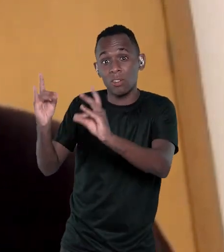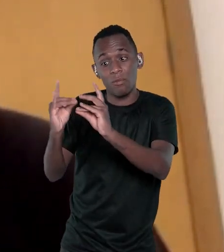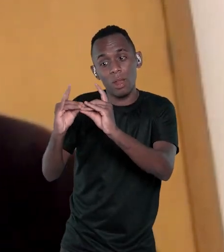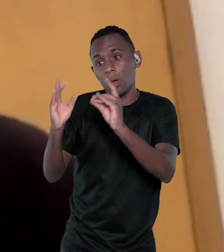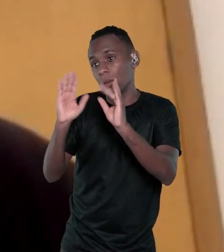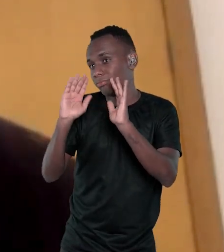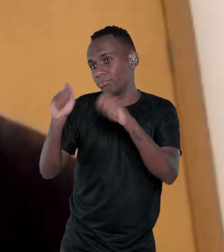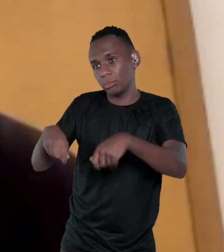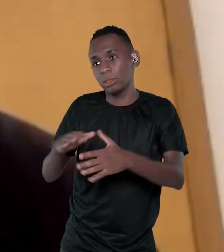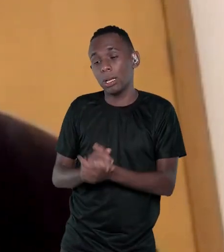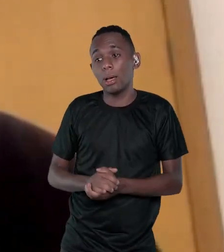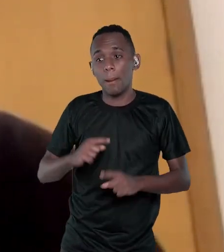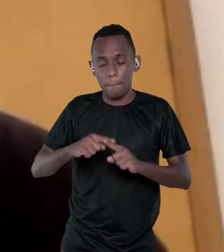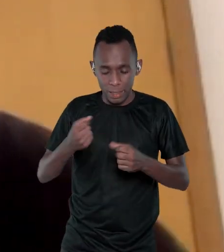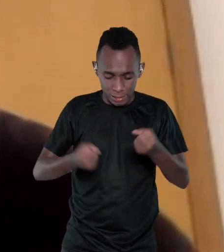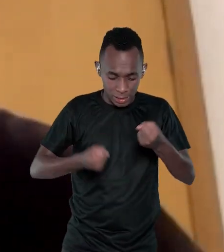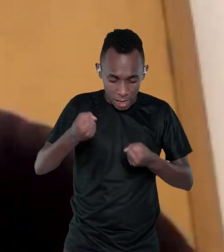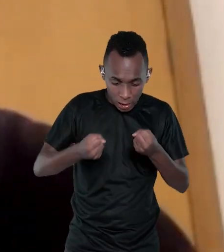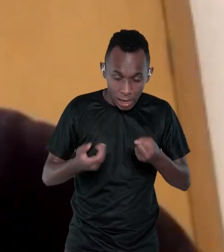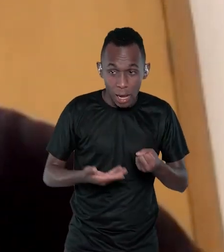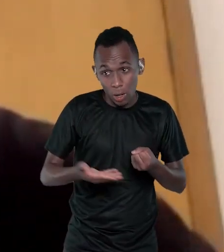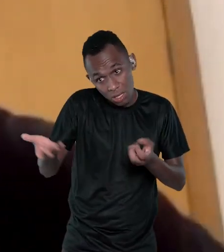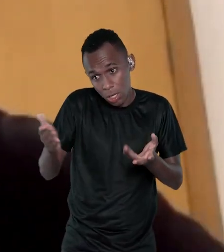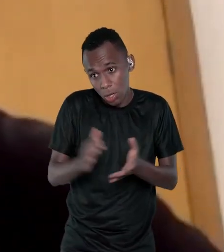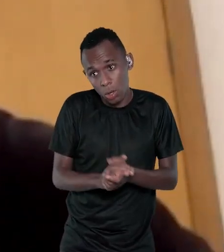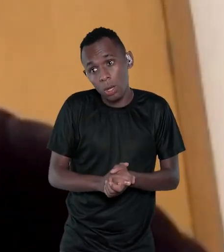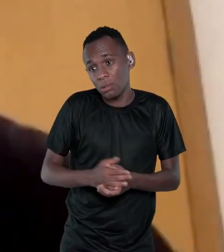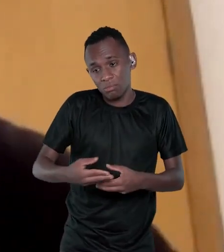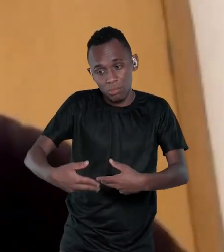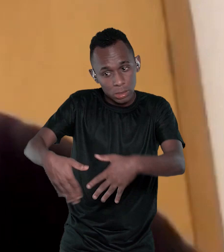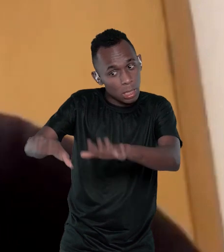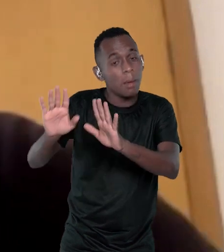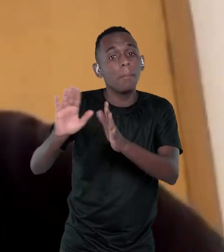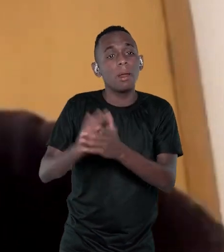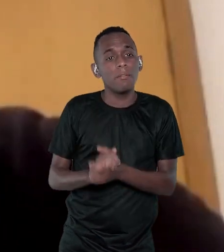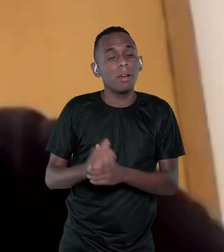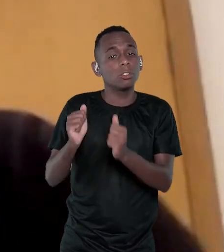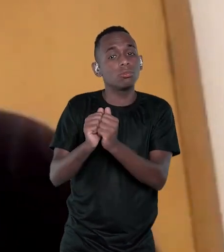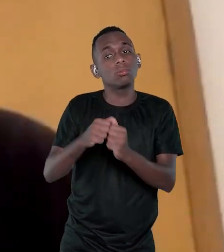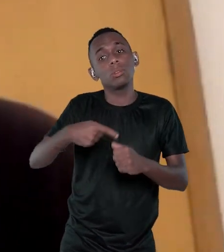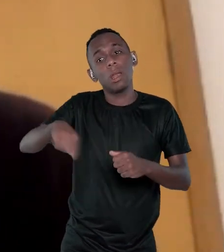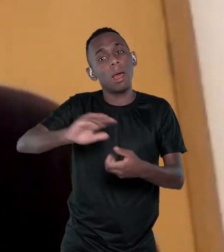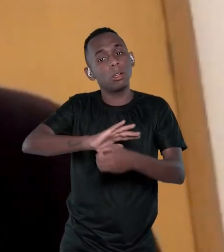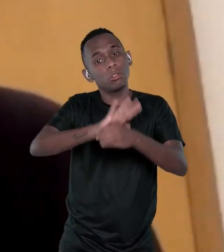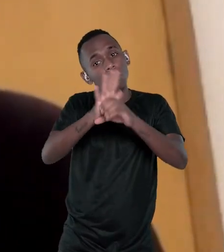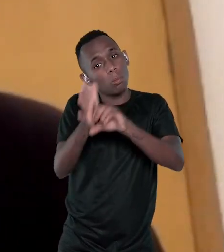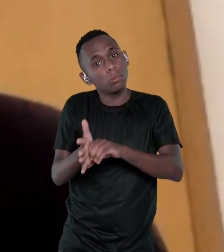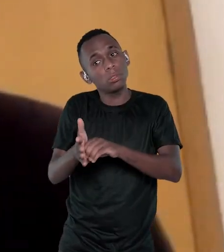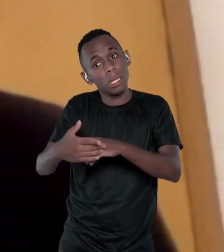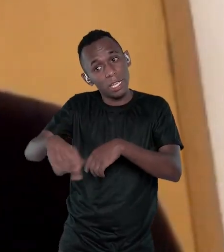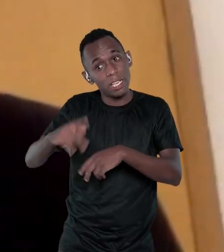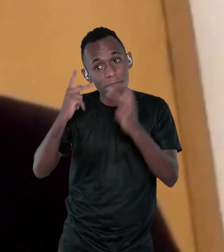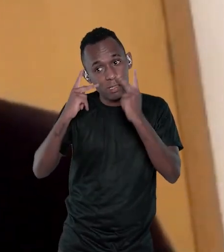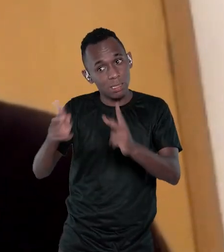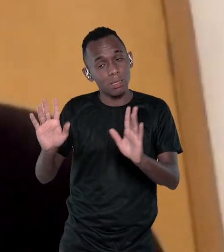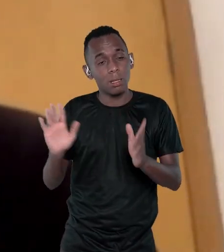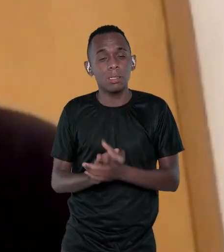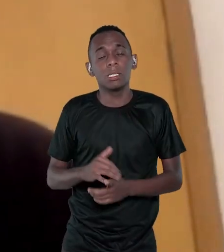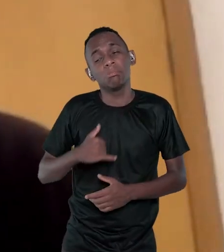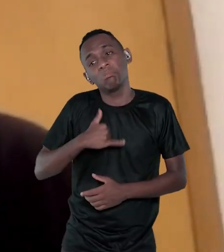essa liberdade. Está aqui o meu carro com o chofer à disposição para levar vocês a Montes